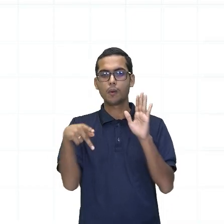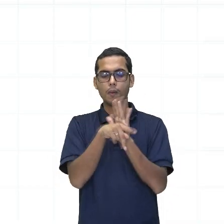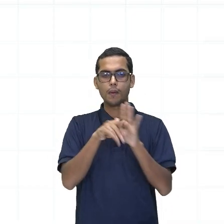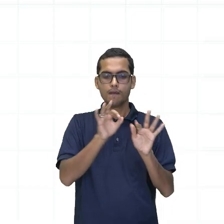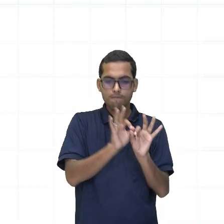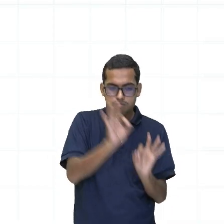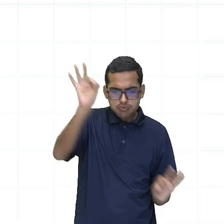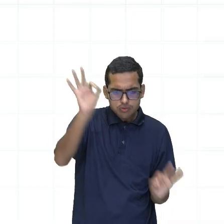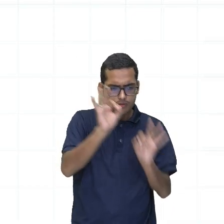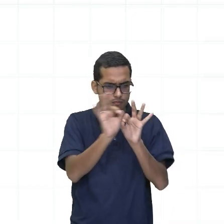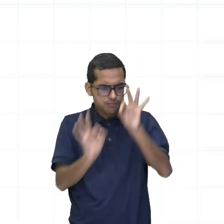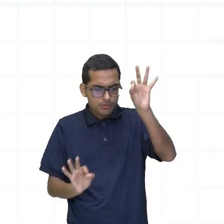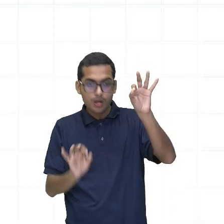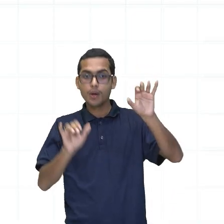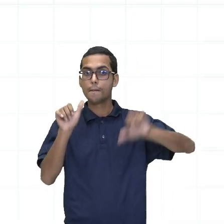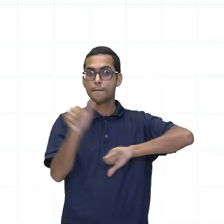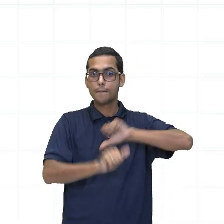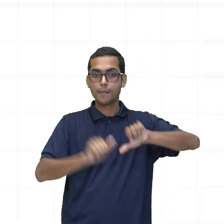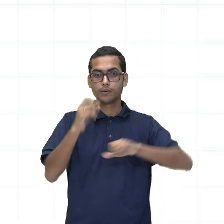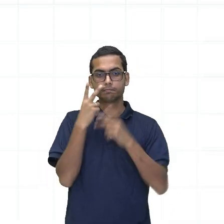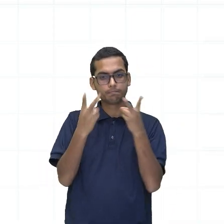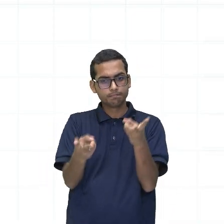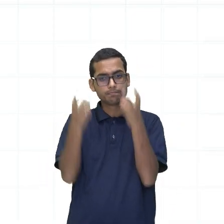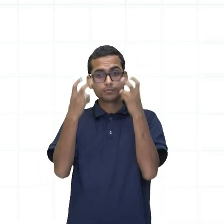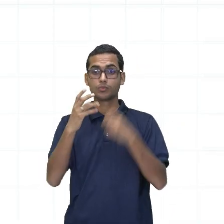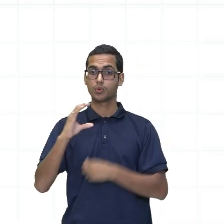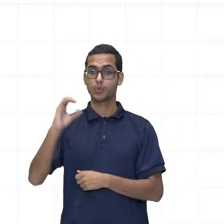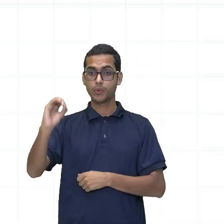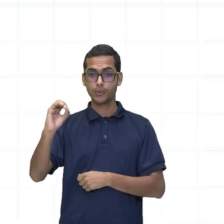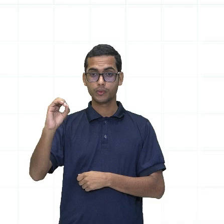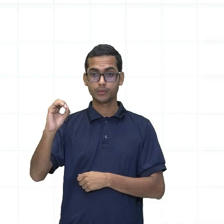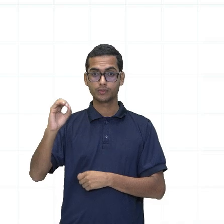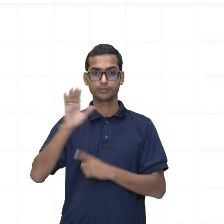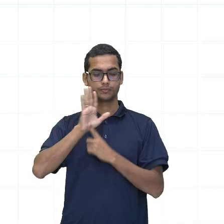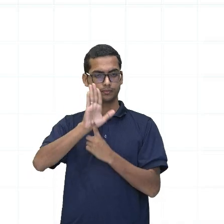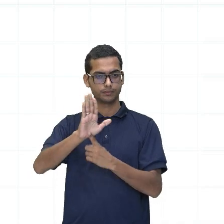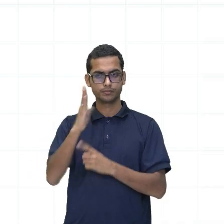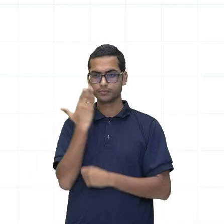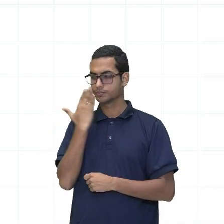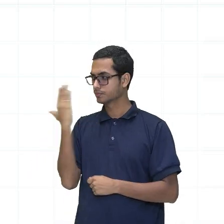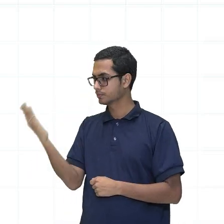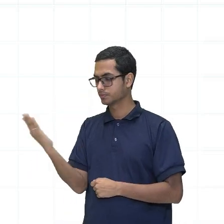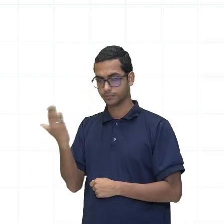está passando pelo zero, tá certo?